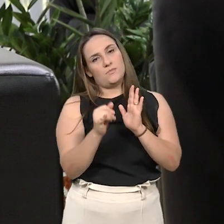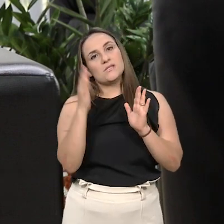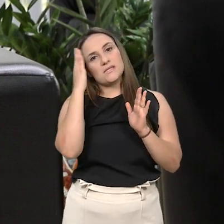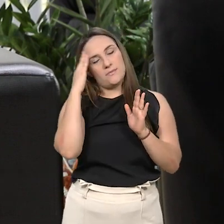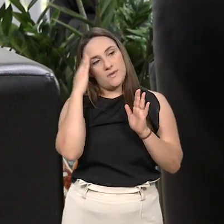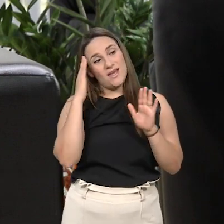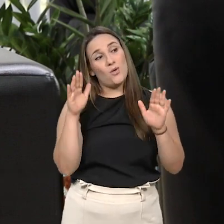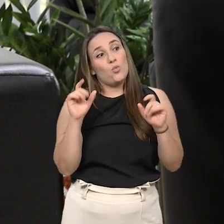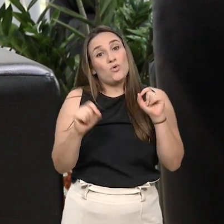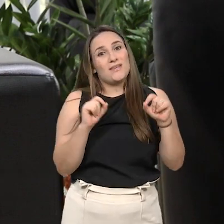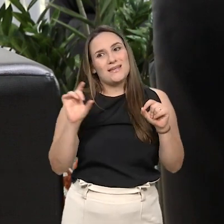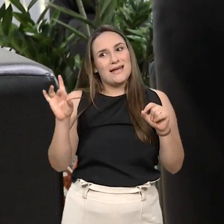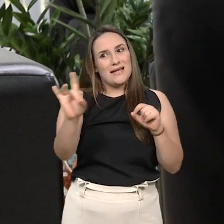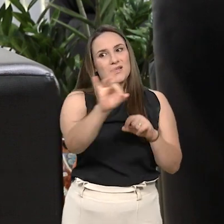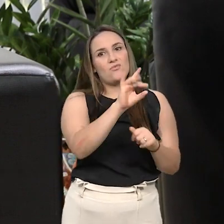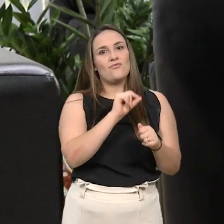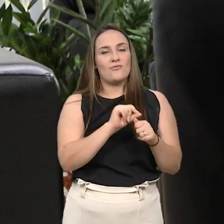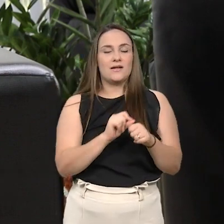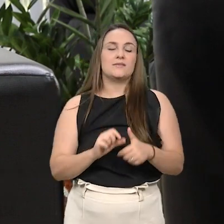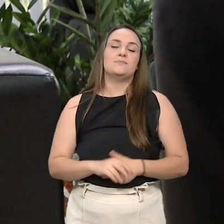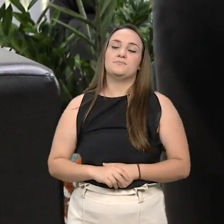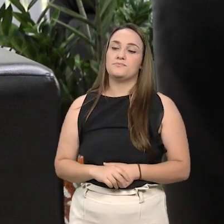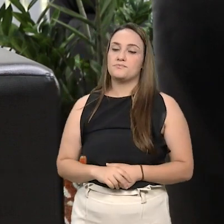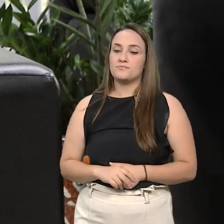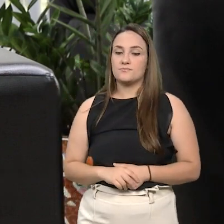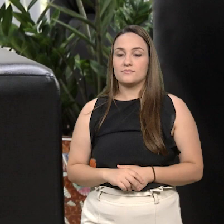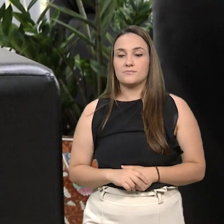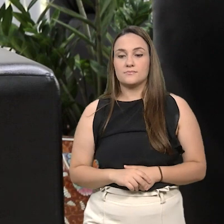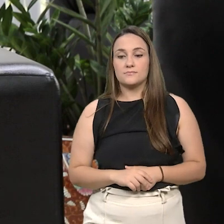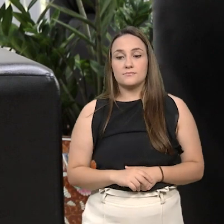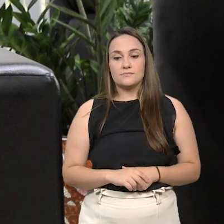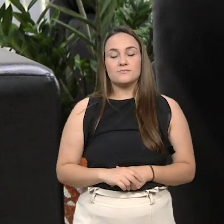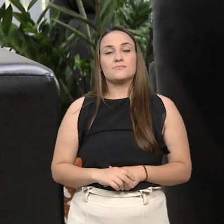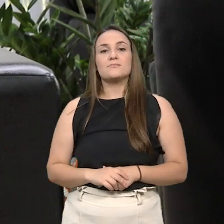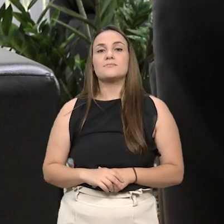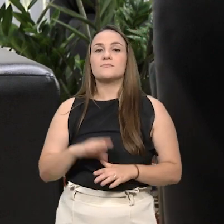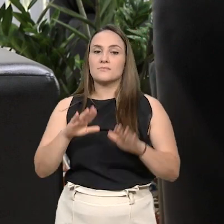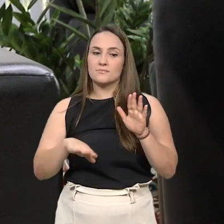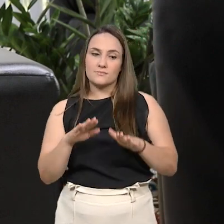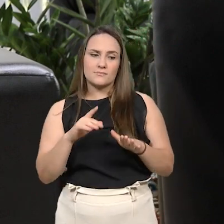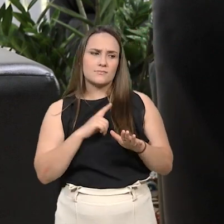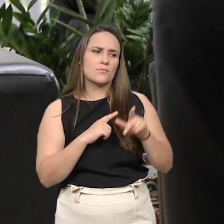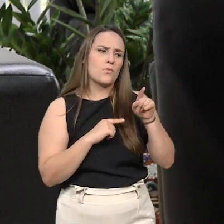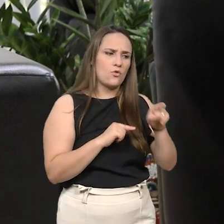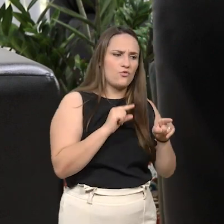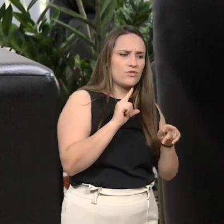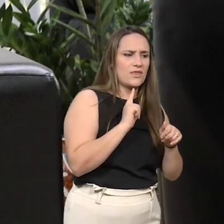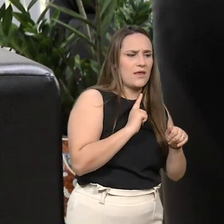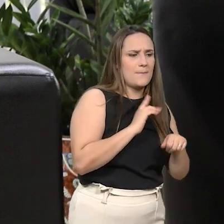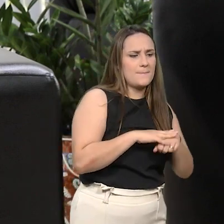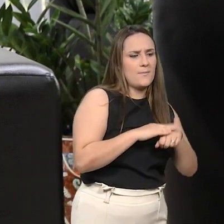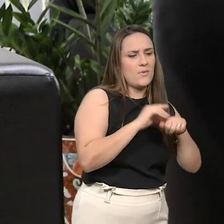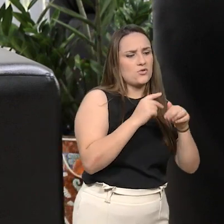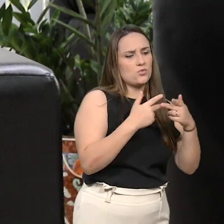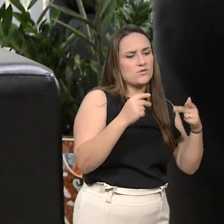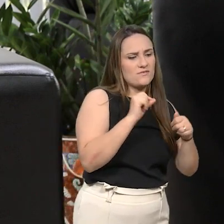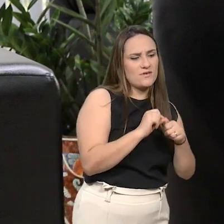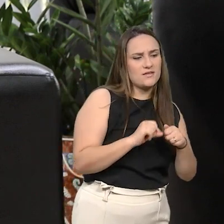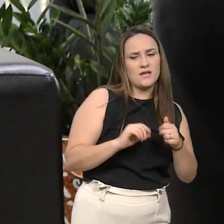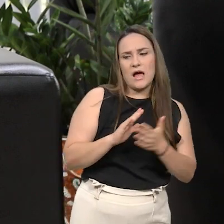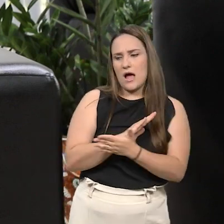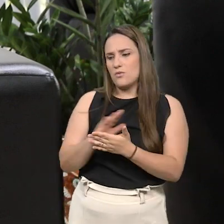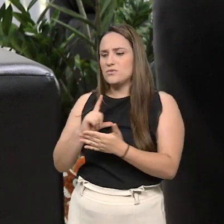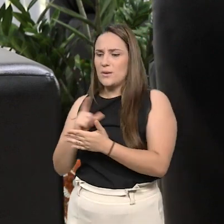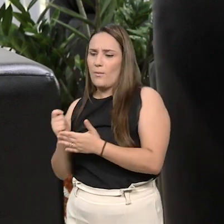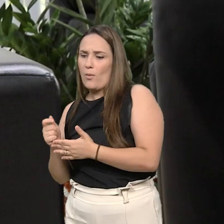função, nessa parceria. Ah, por vezes poderia um lado ficar com mais coisa, ou outro lado ficar com uma coisa diferente? Poderia. Esse